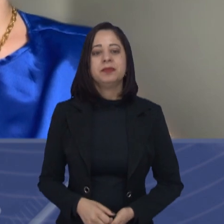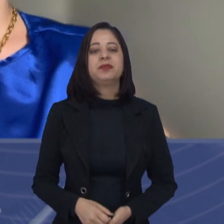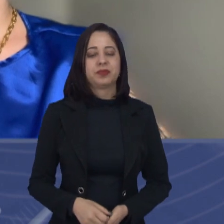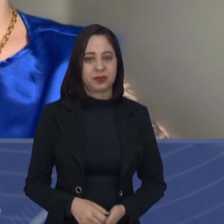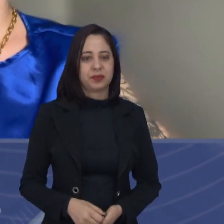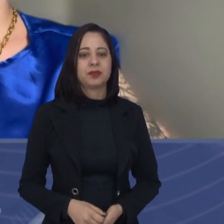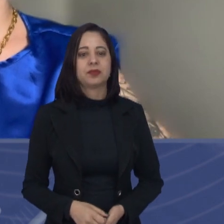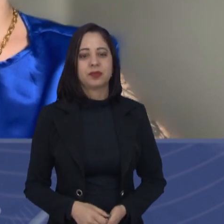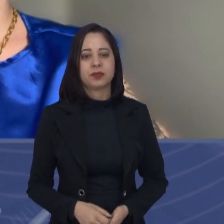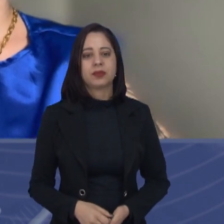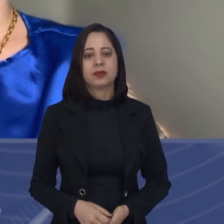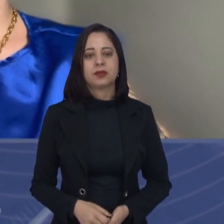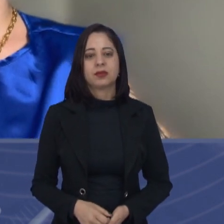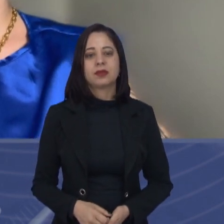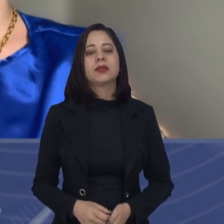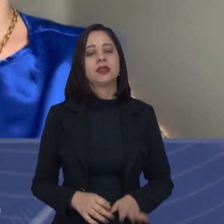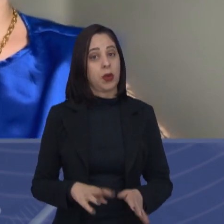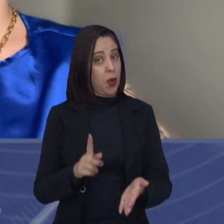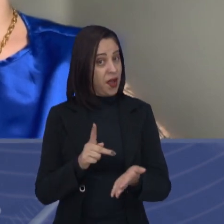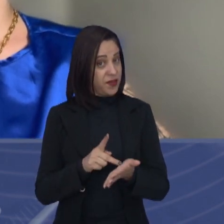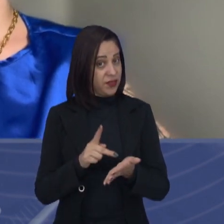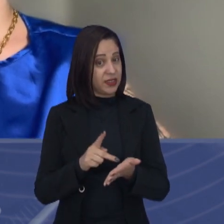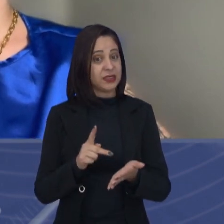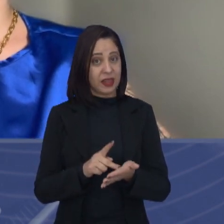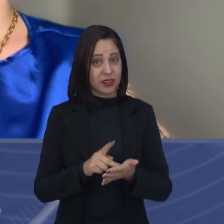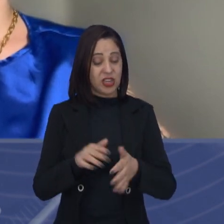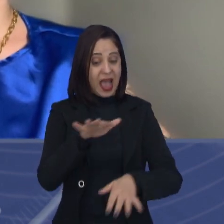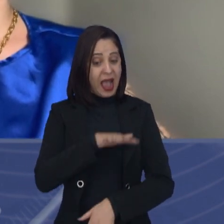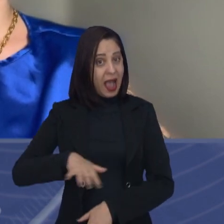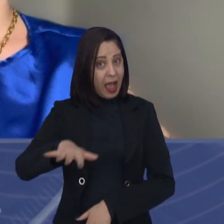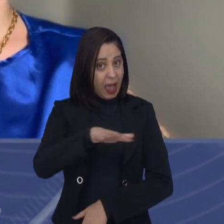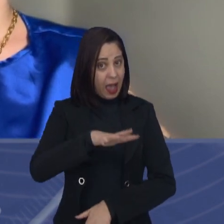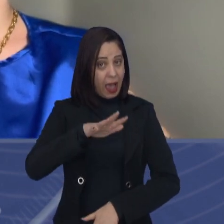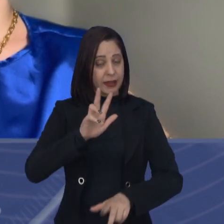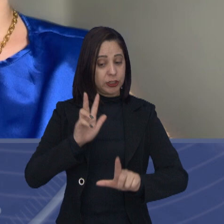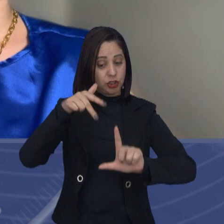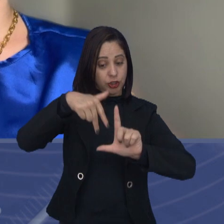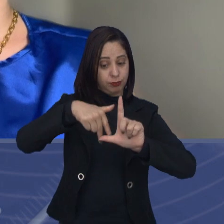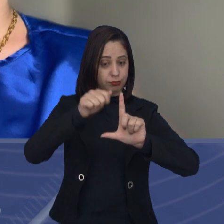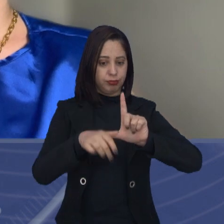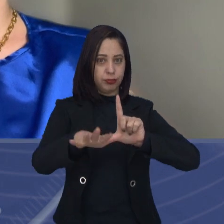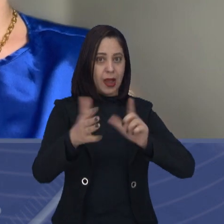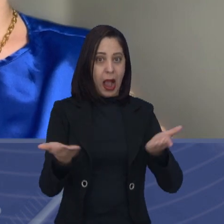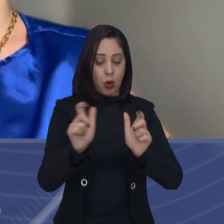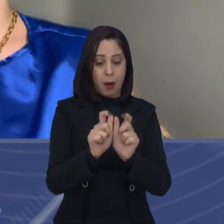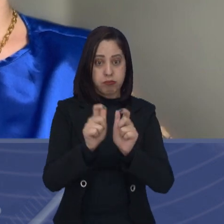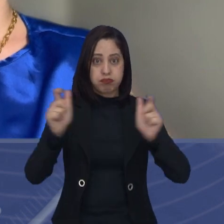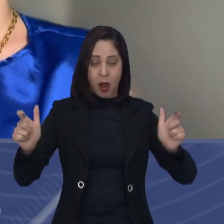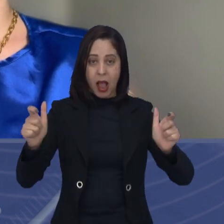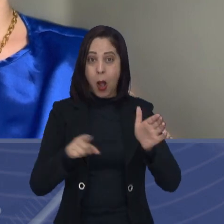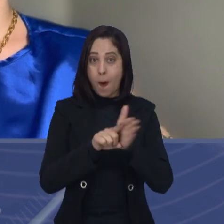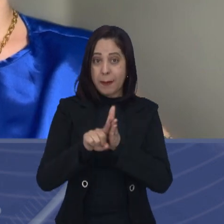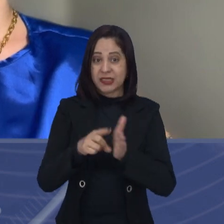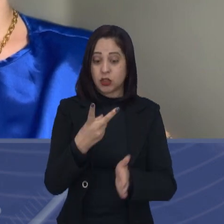certo, Júlia? Júlia, de fato esse mercado ele vem crescendo, né? A gente tem até uma pesquisa do ano de 2022 que